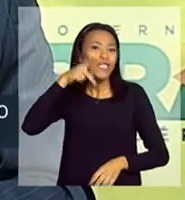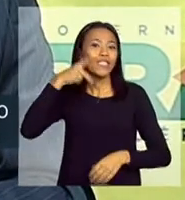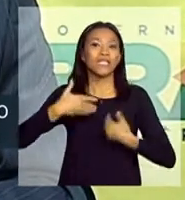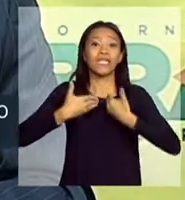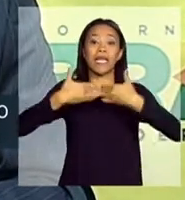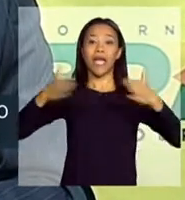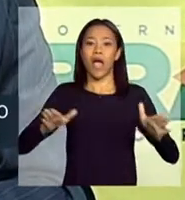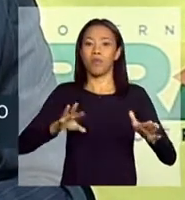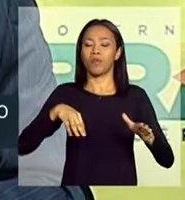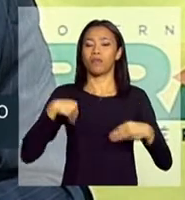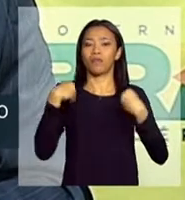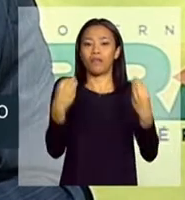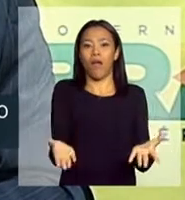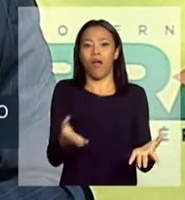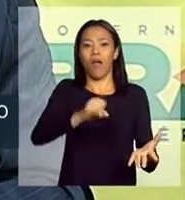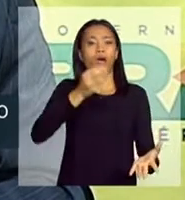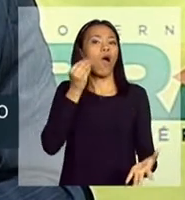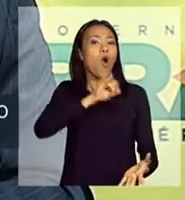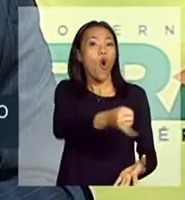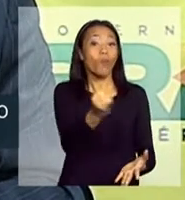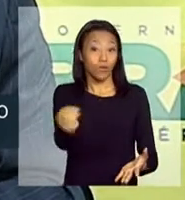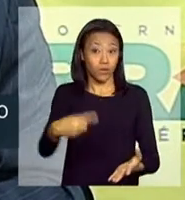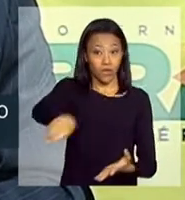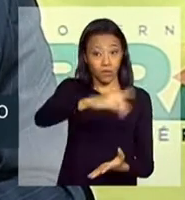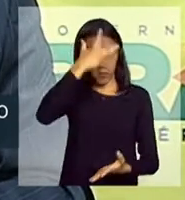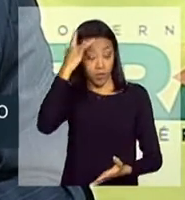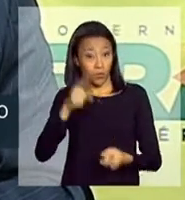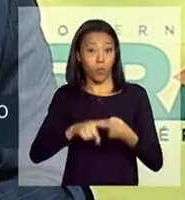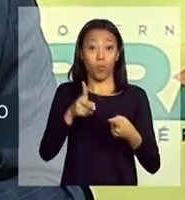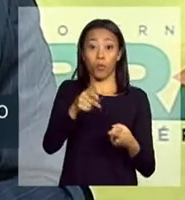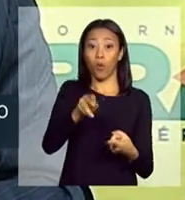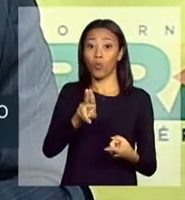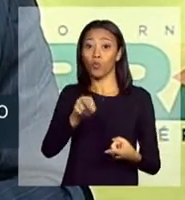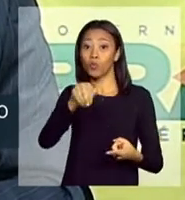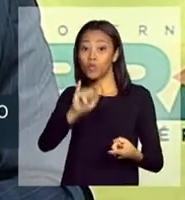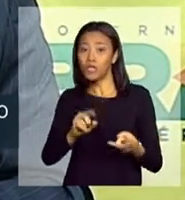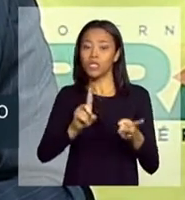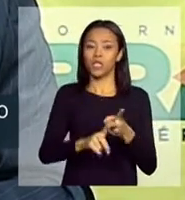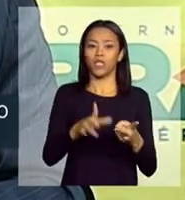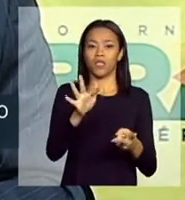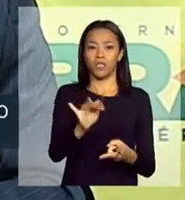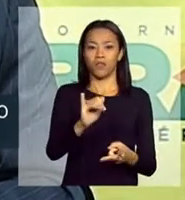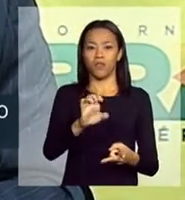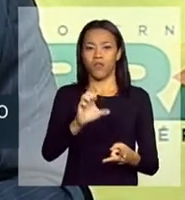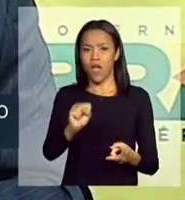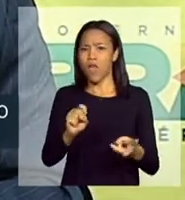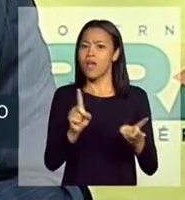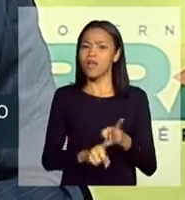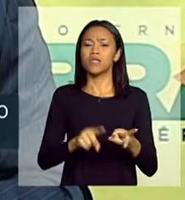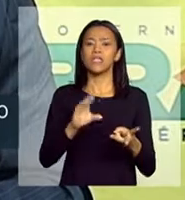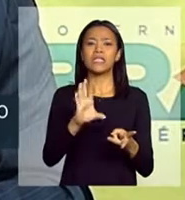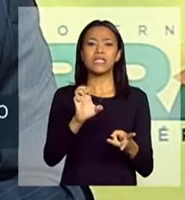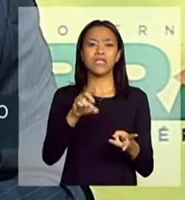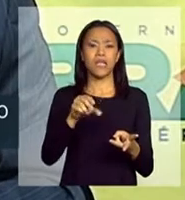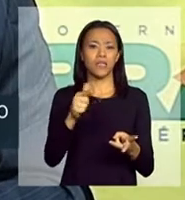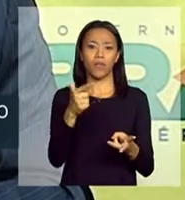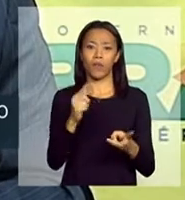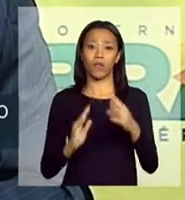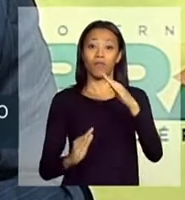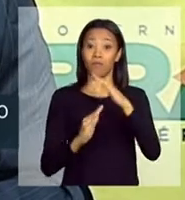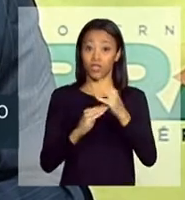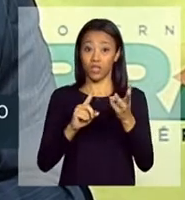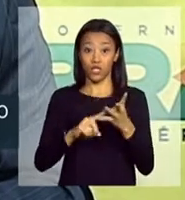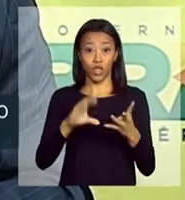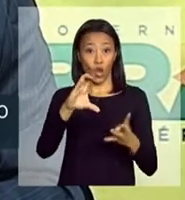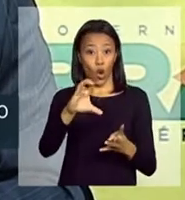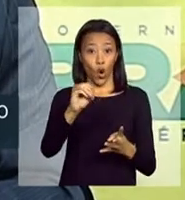para as pessoas como é o caso do ProUni do FIES do Ciência sem Fronteiras das cotas